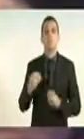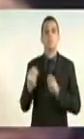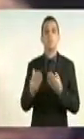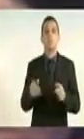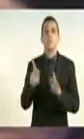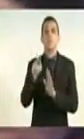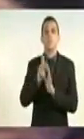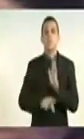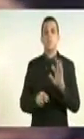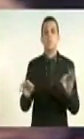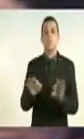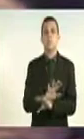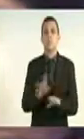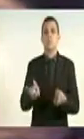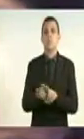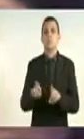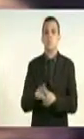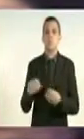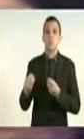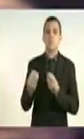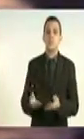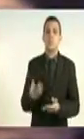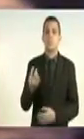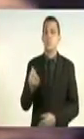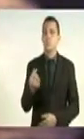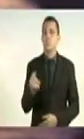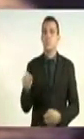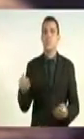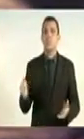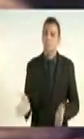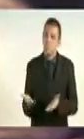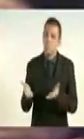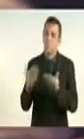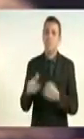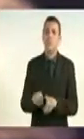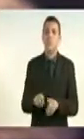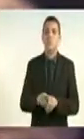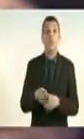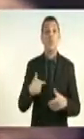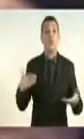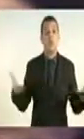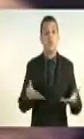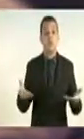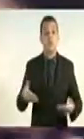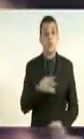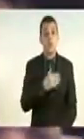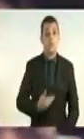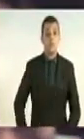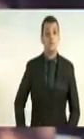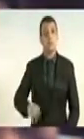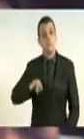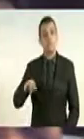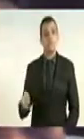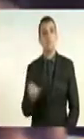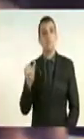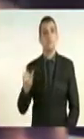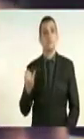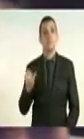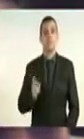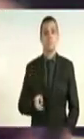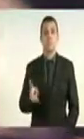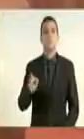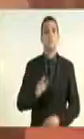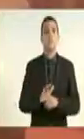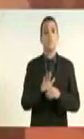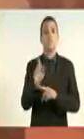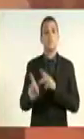faz muito bem o atual governo de aproveitar todos os contratos, as licitações que estão corretas e dar continuidade para o bem do povo do Maranhão. Agradeço a Vossa